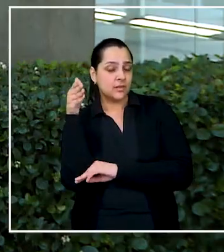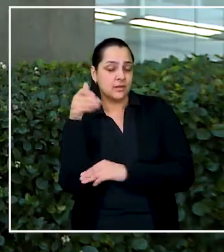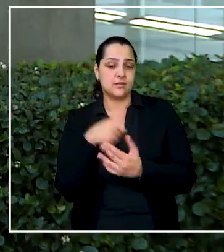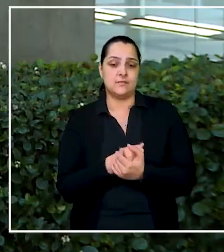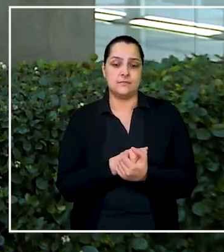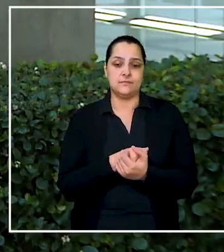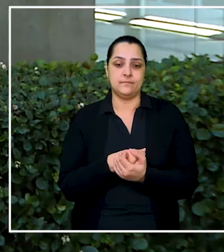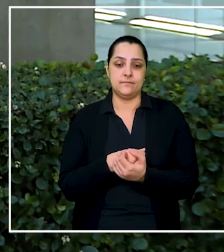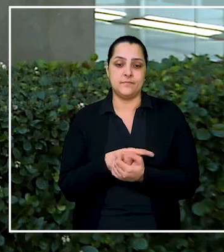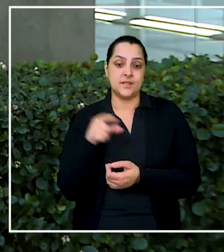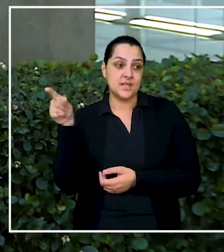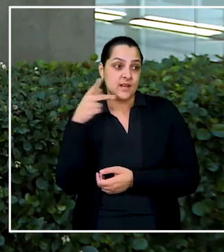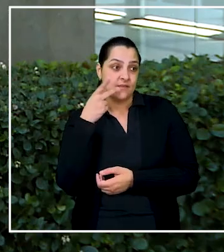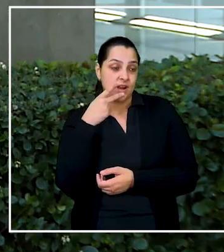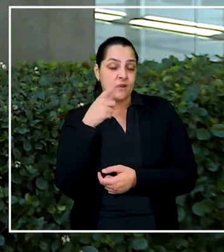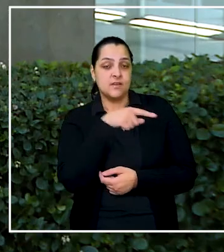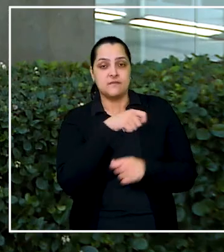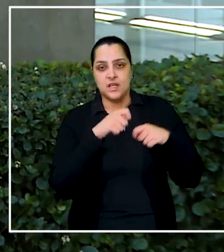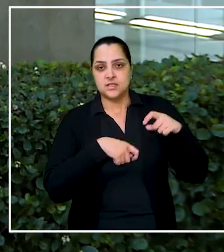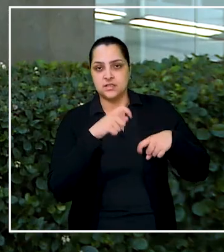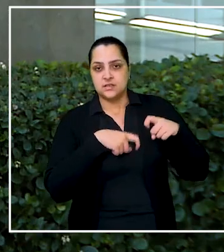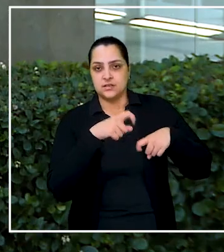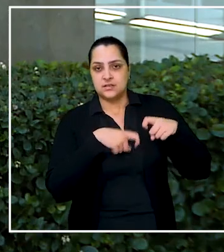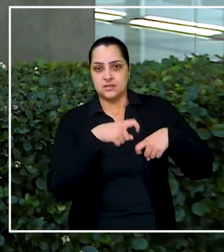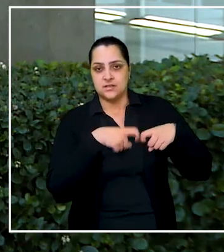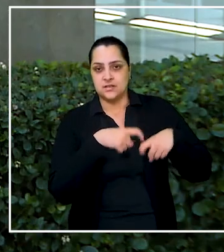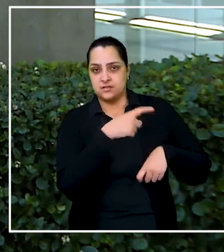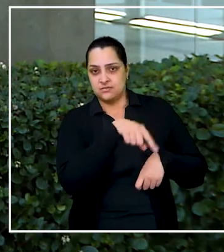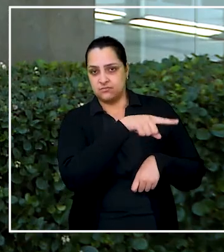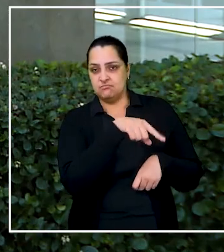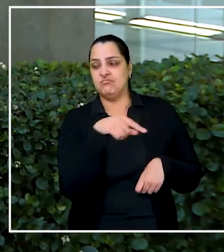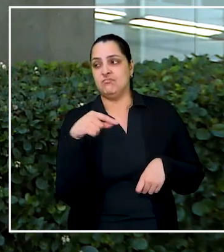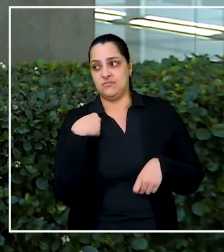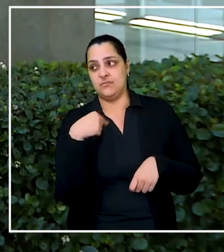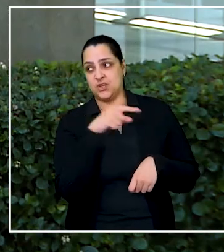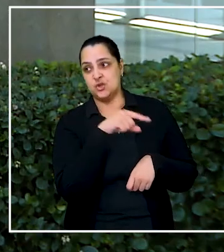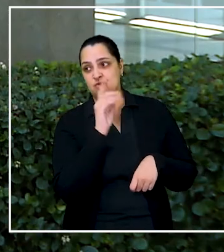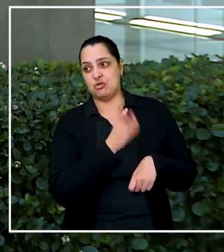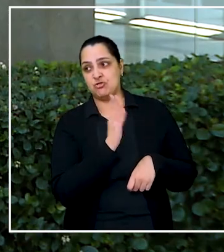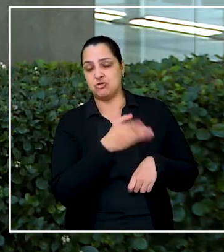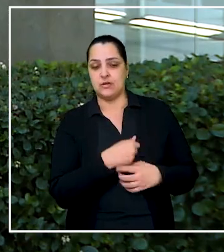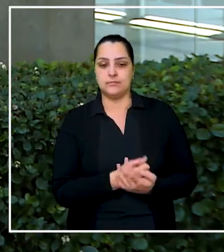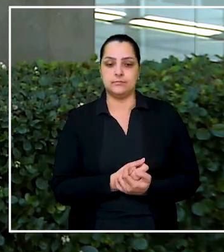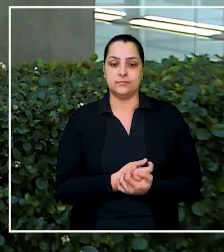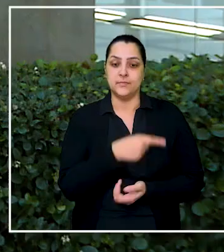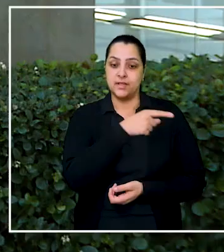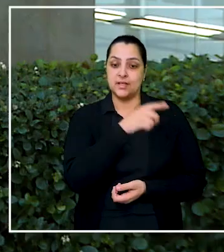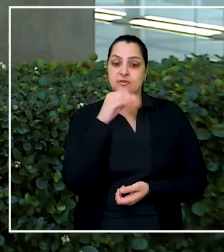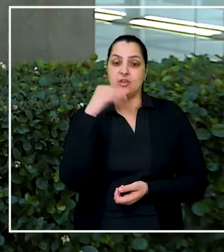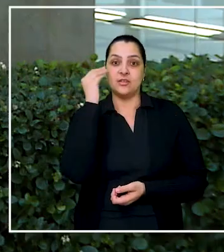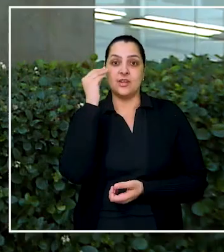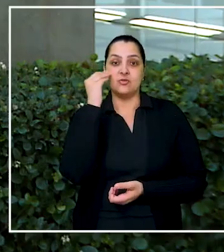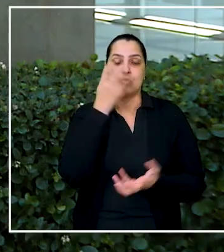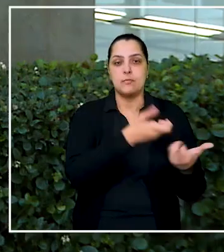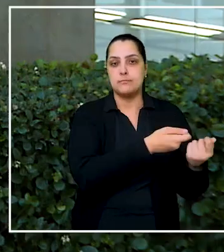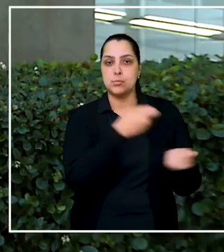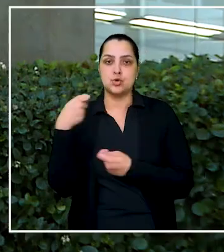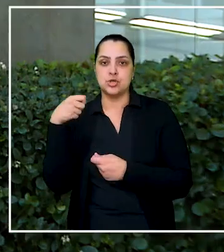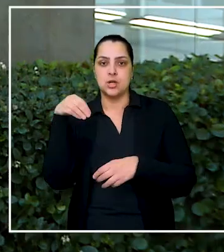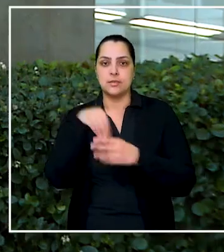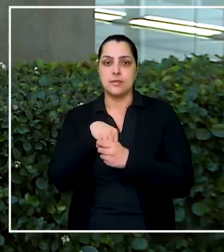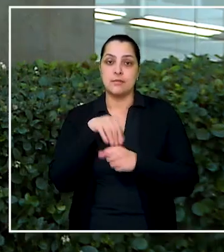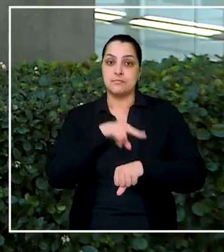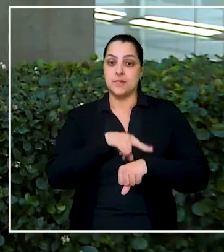para a equipe que estava tendo relações sexuais com ela. A empregada relatou ainda que ele chegou a tentar puxá-la para dentro de um